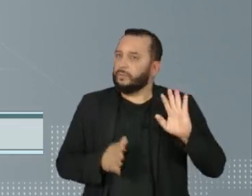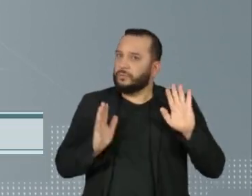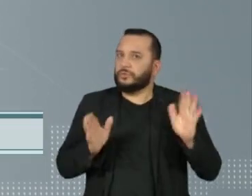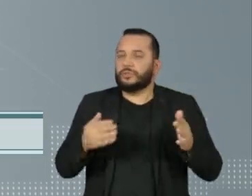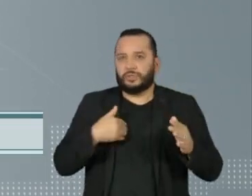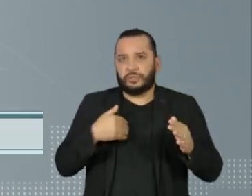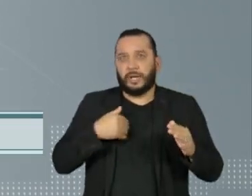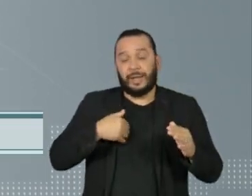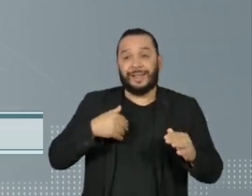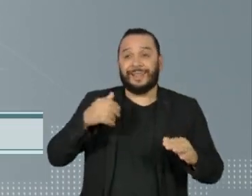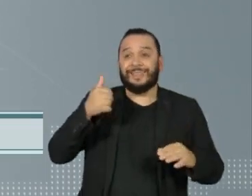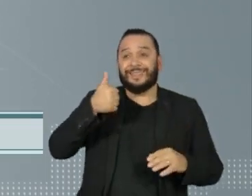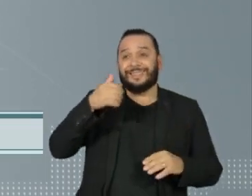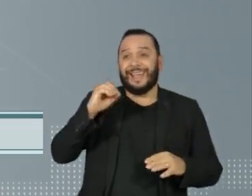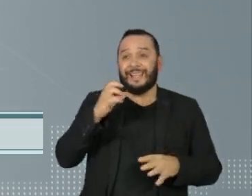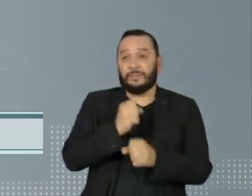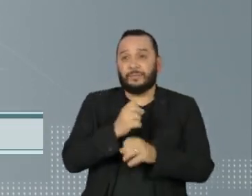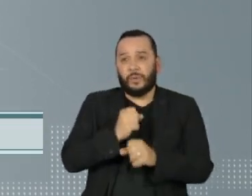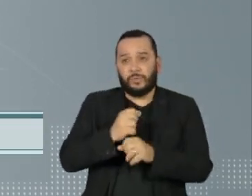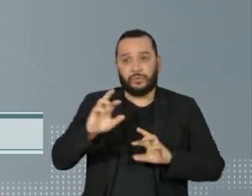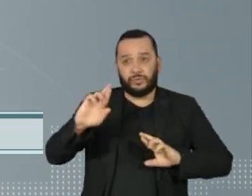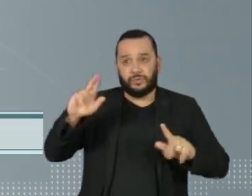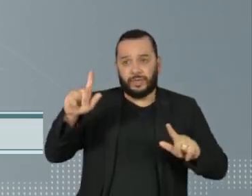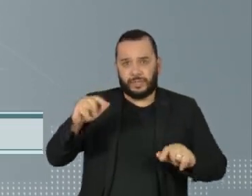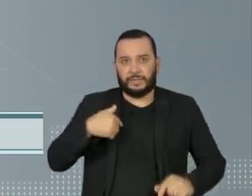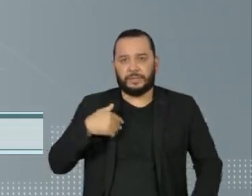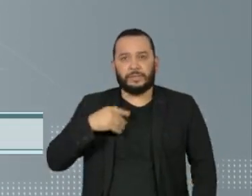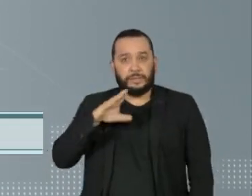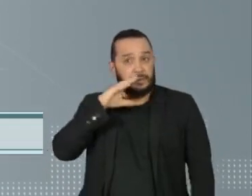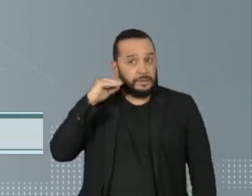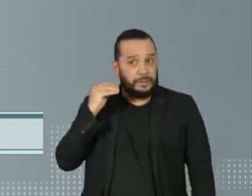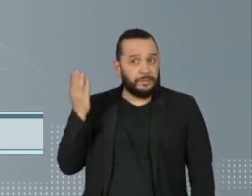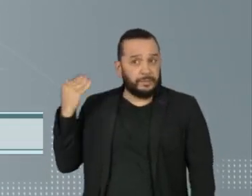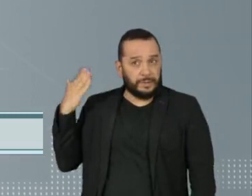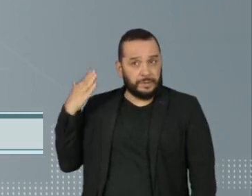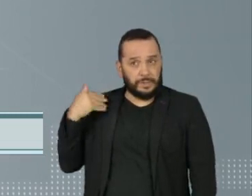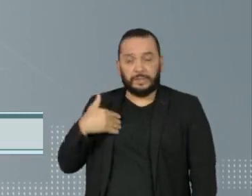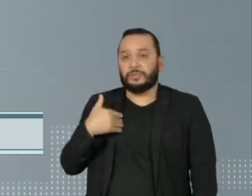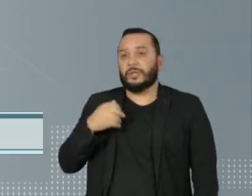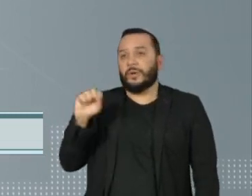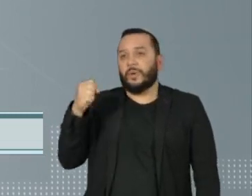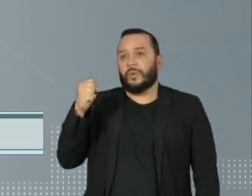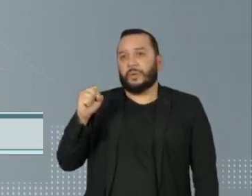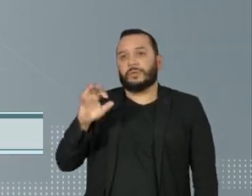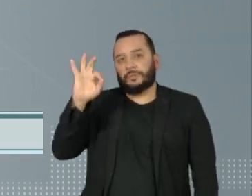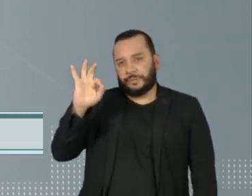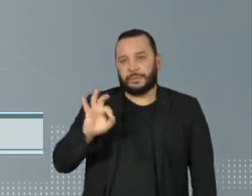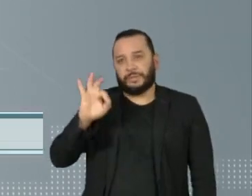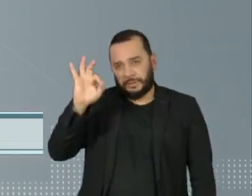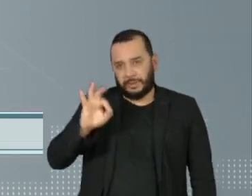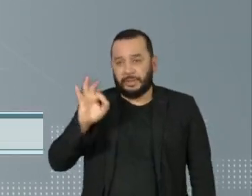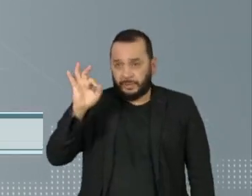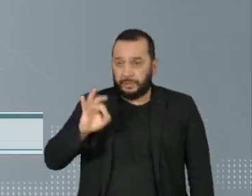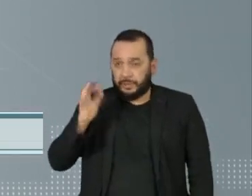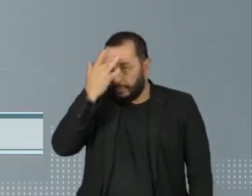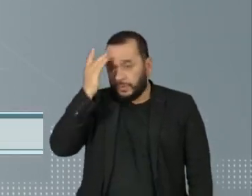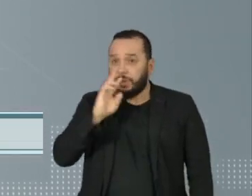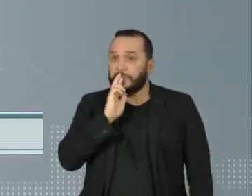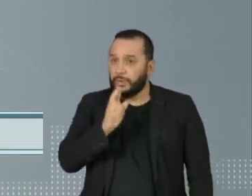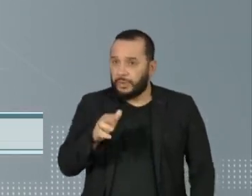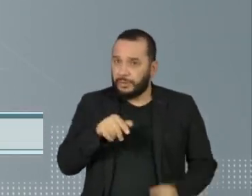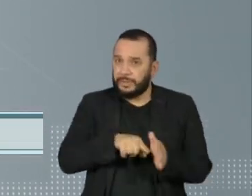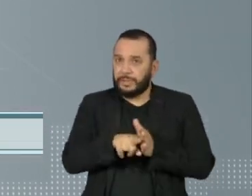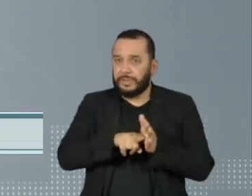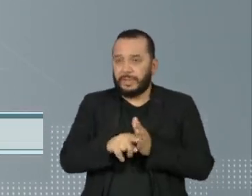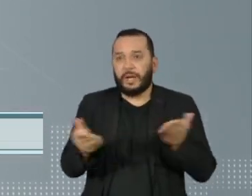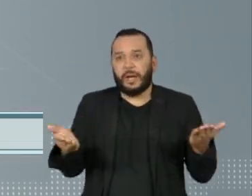separam Lula de bolsonaro Ciro Gomes do PDT que há sete dias era citado por 8 por cento dos eleitores que responderam à pesquisa da